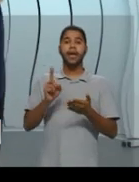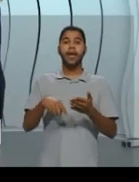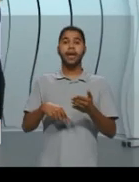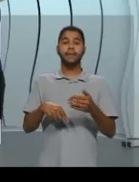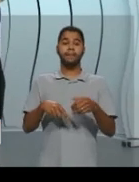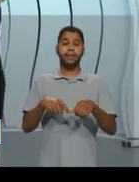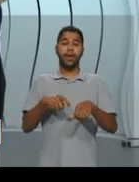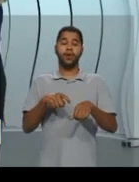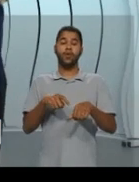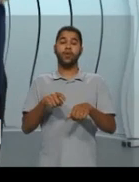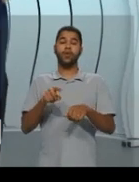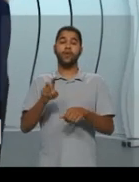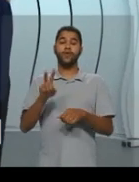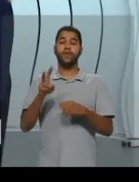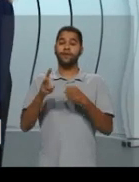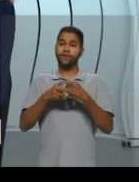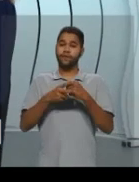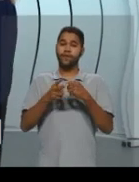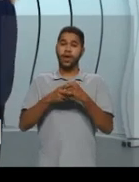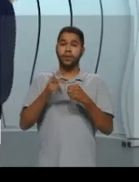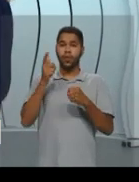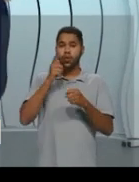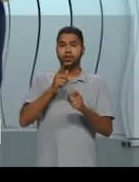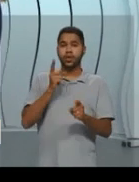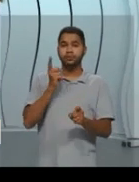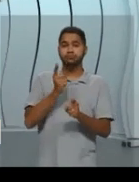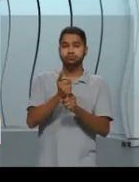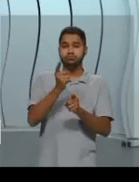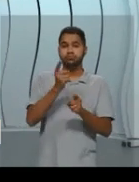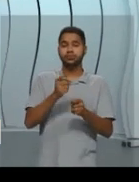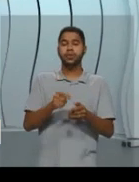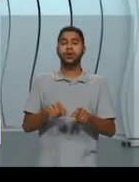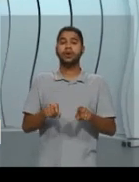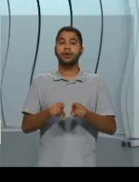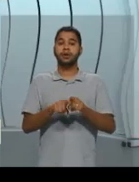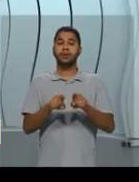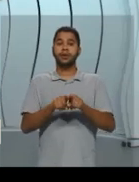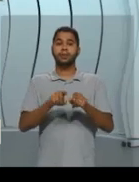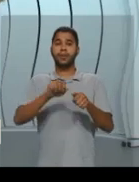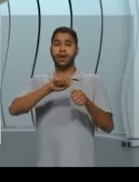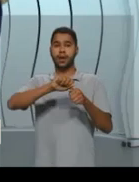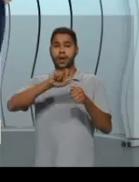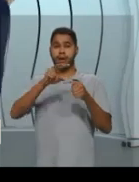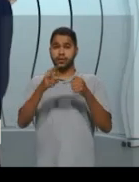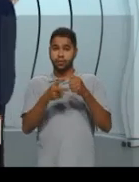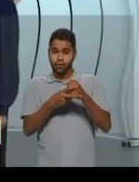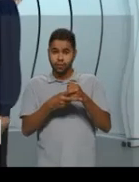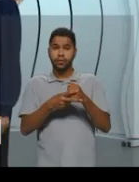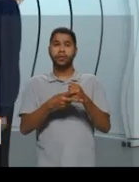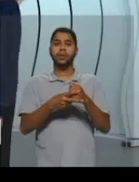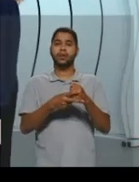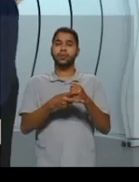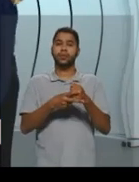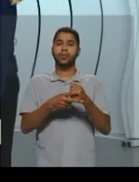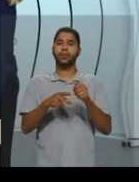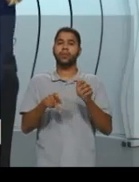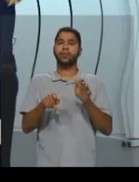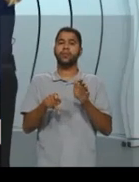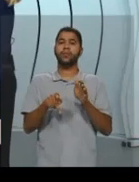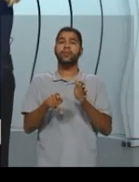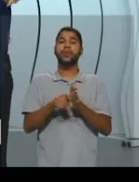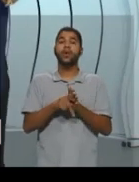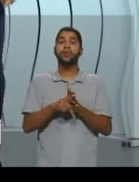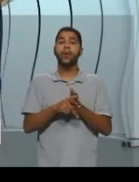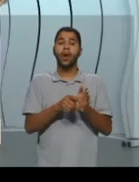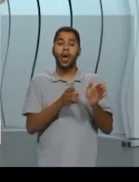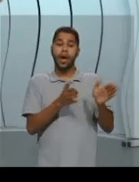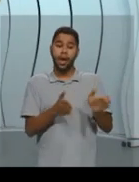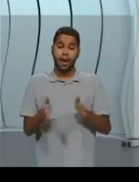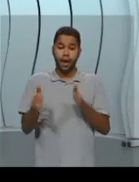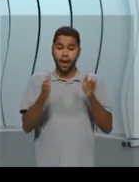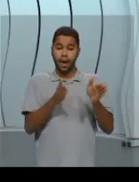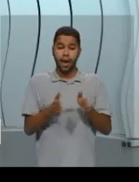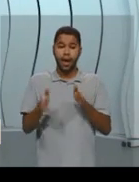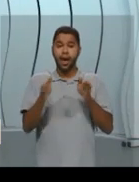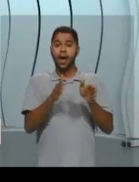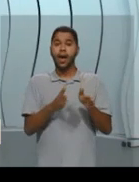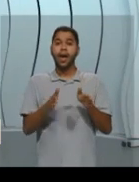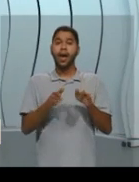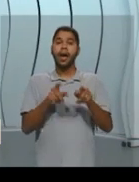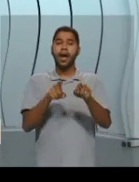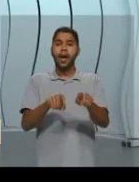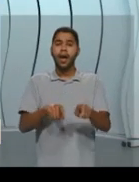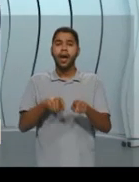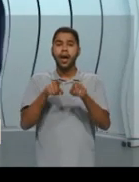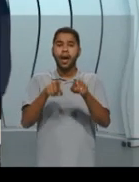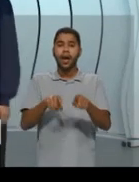aqui foi o verbo. Eu tenho os advérbios, né? A produção agropecuária está